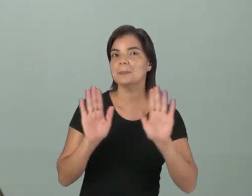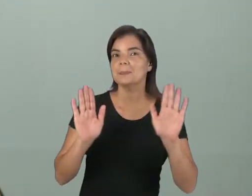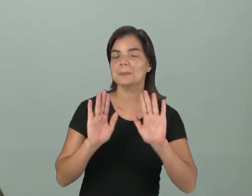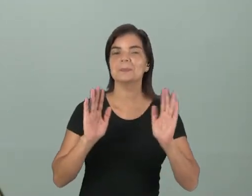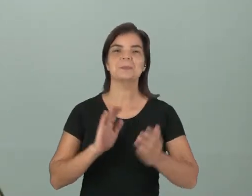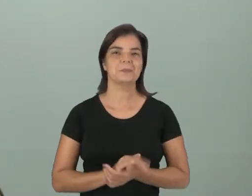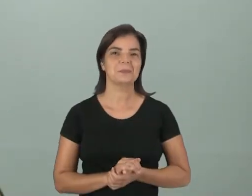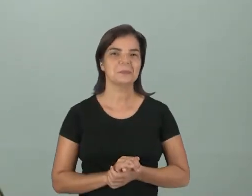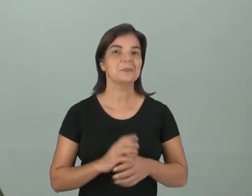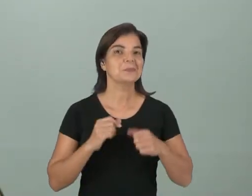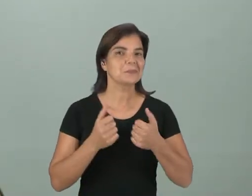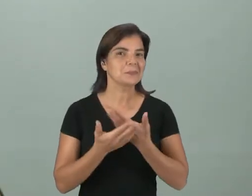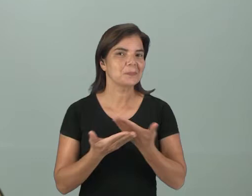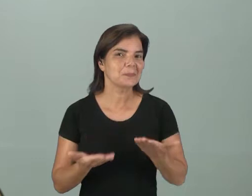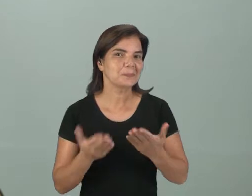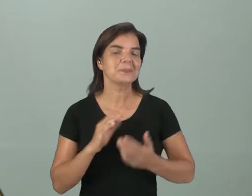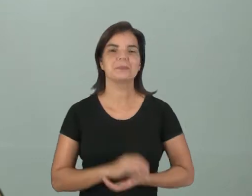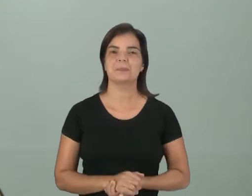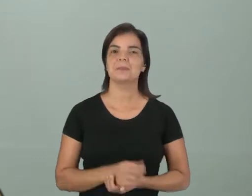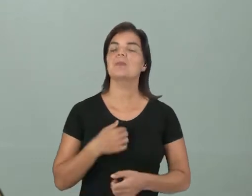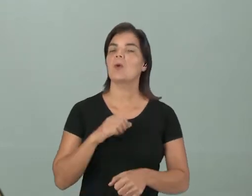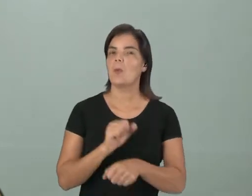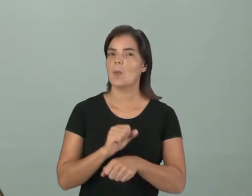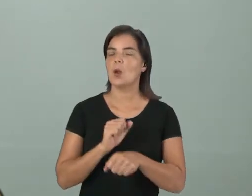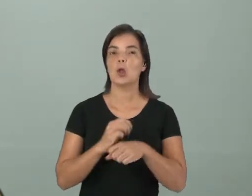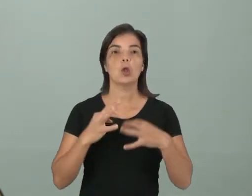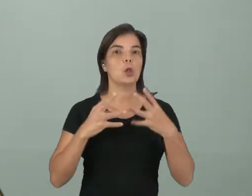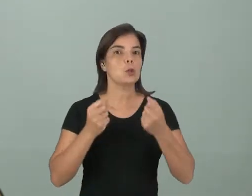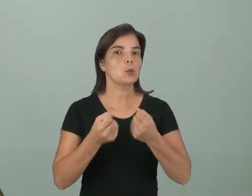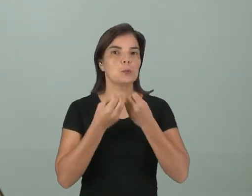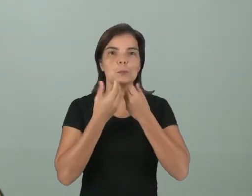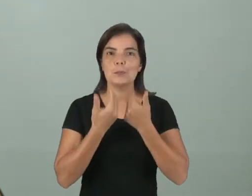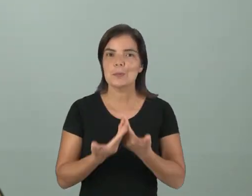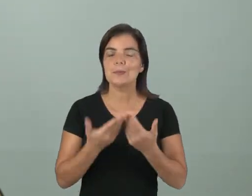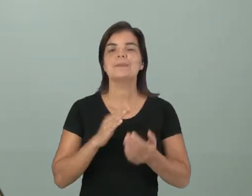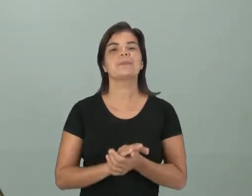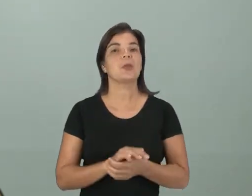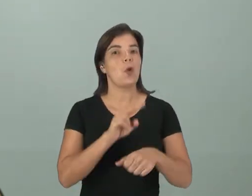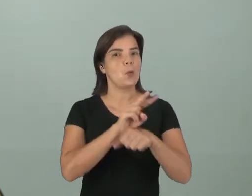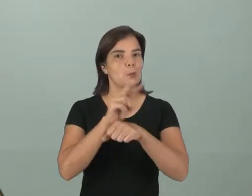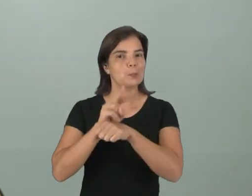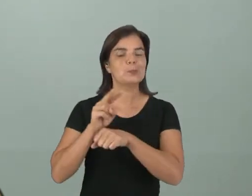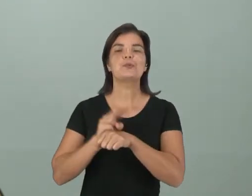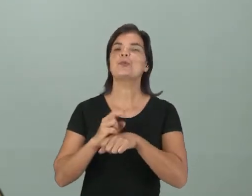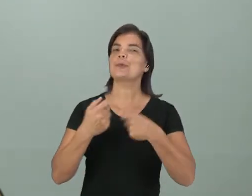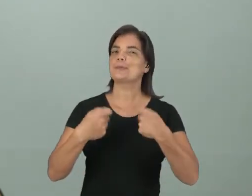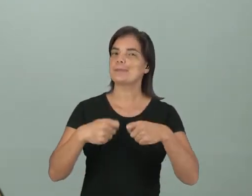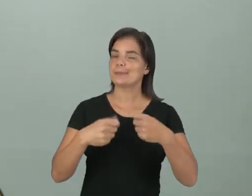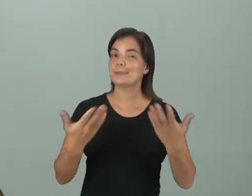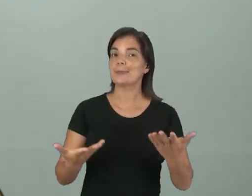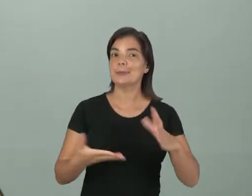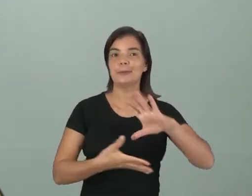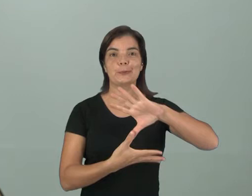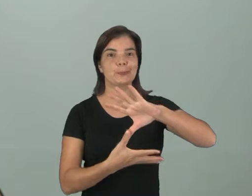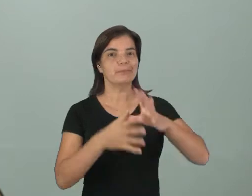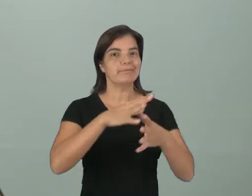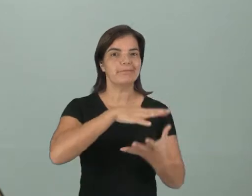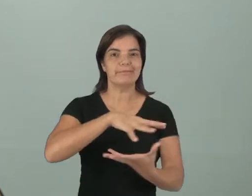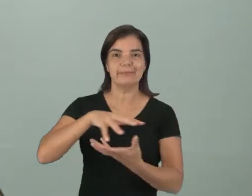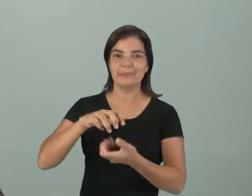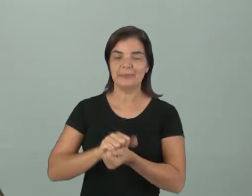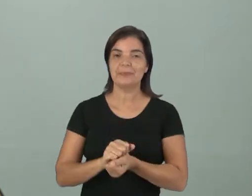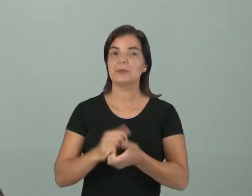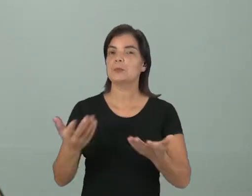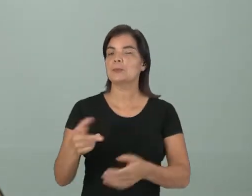Olá, turma! Como vocês estão? Espero que todos estejam muito bem e se cuidando, como é necessário nesse período de pandemia.